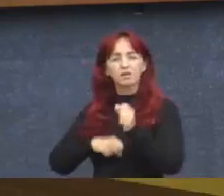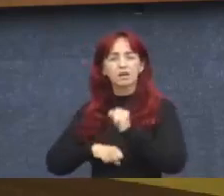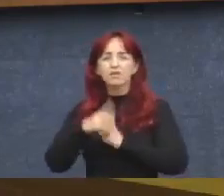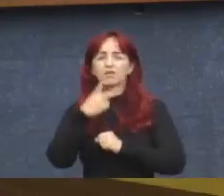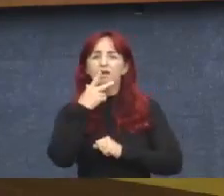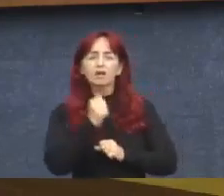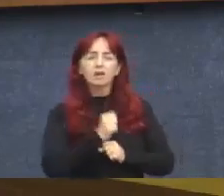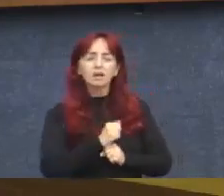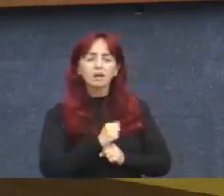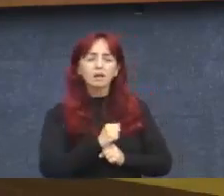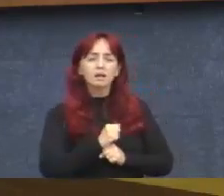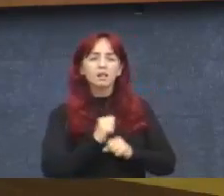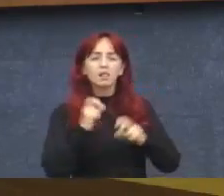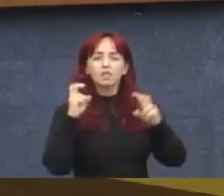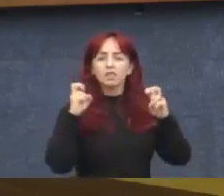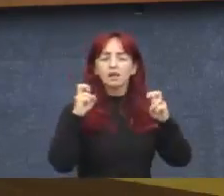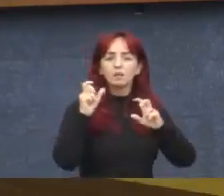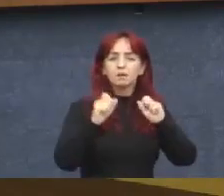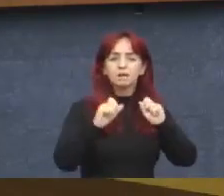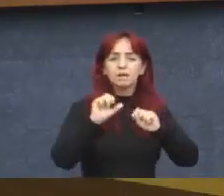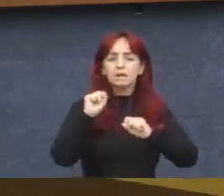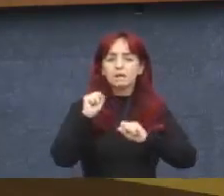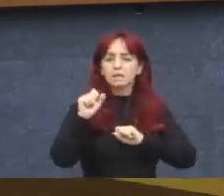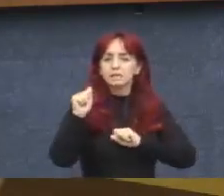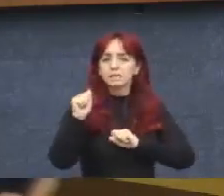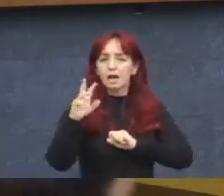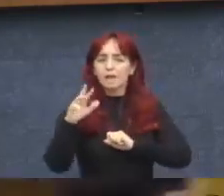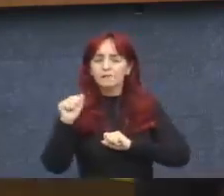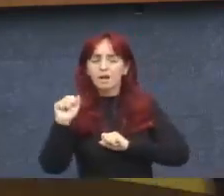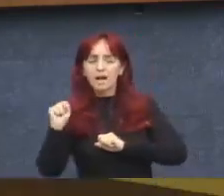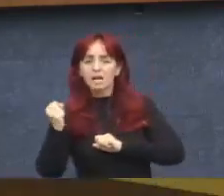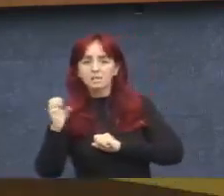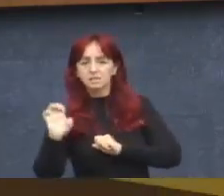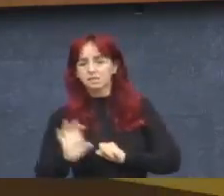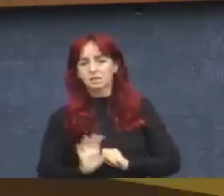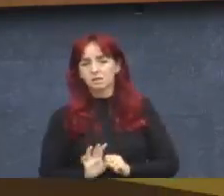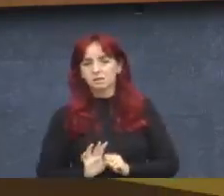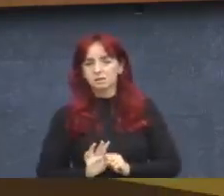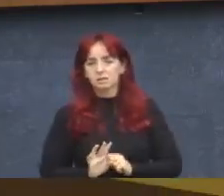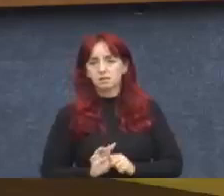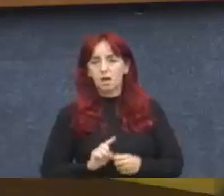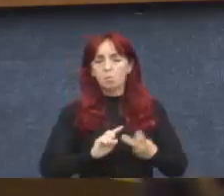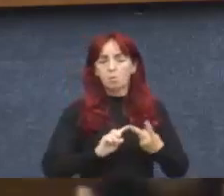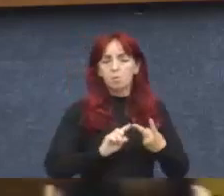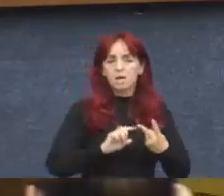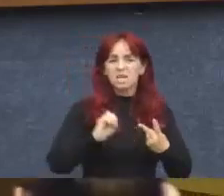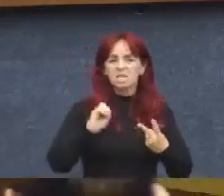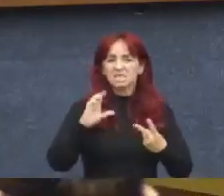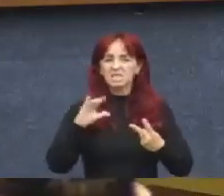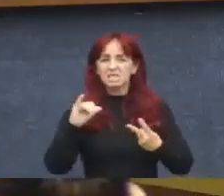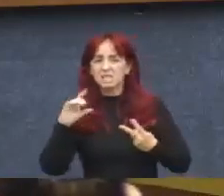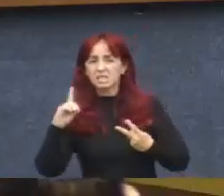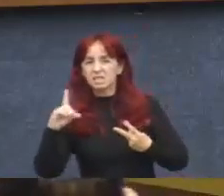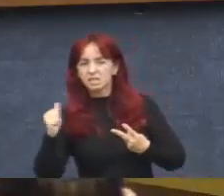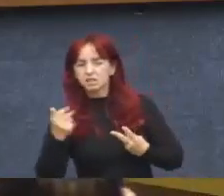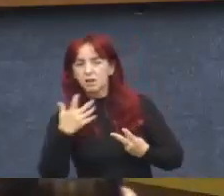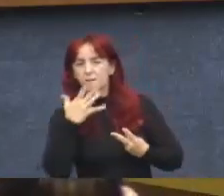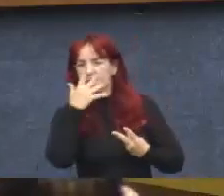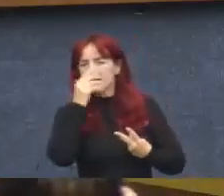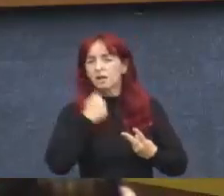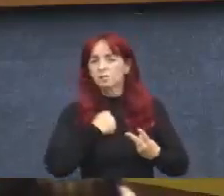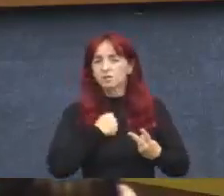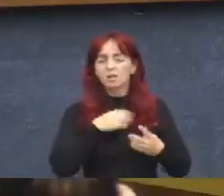Valley, Savassi, CID, ou seja, verdadeiras incubadoras, gente que está empreendendo,